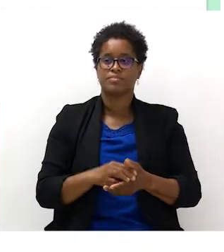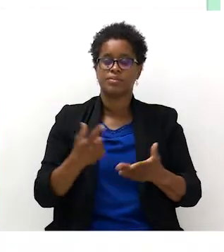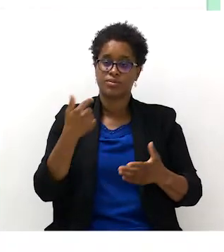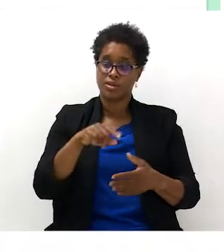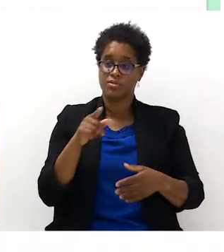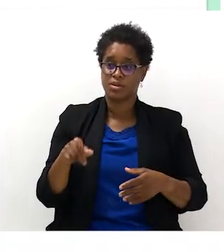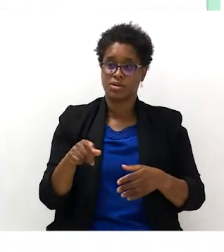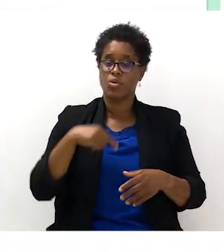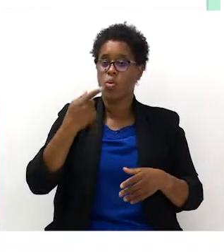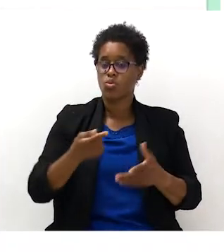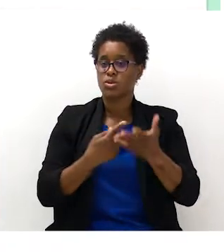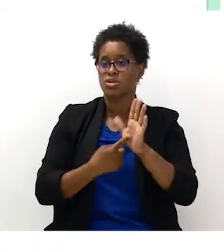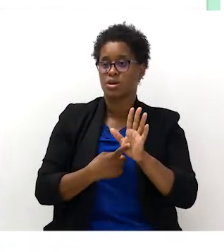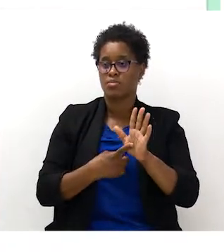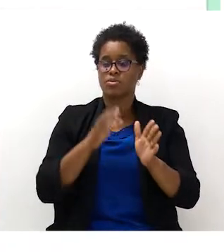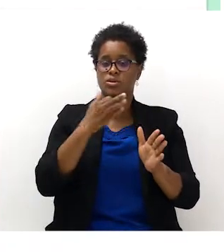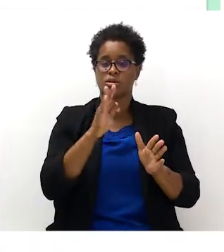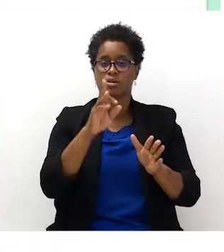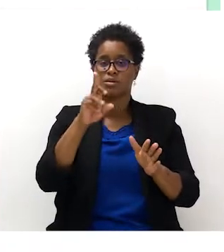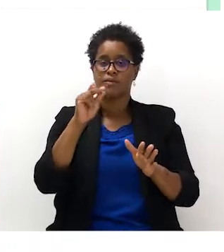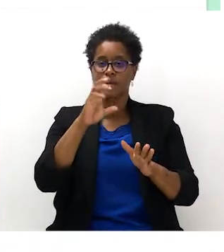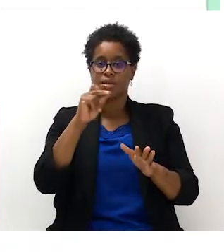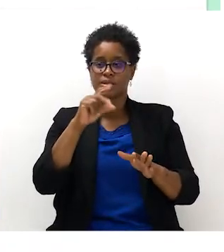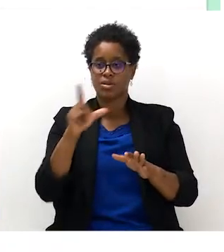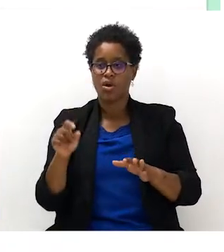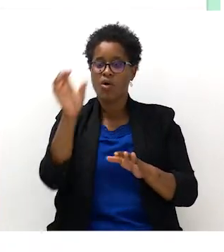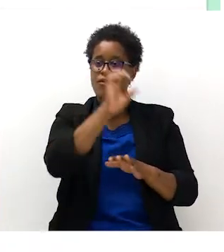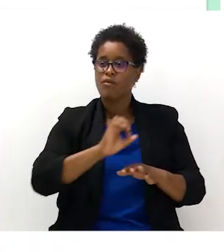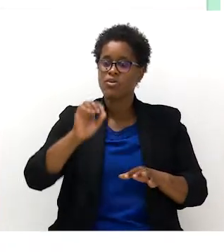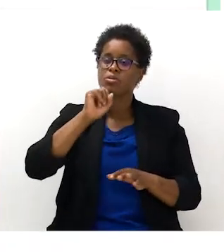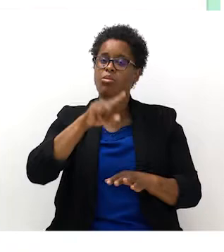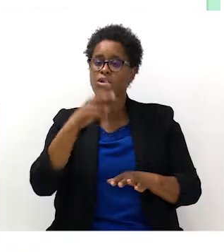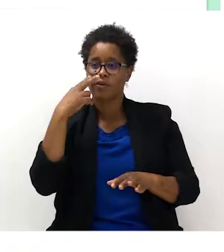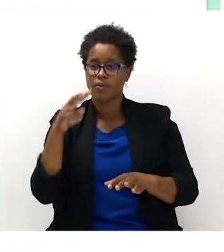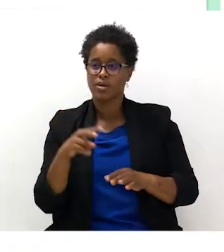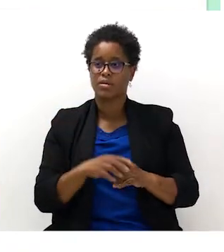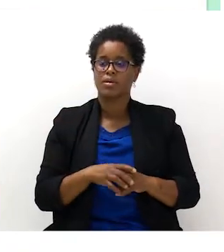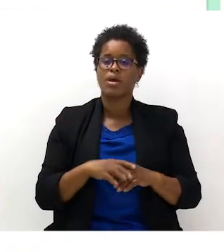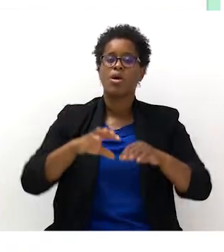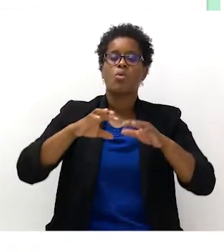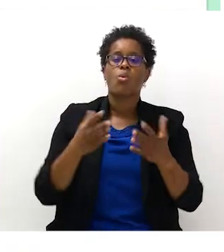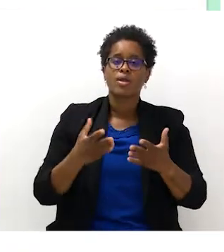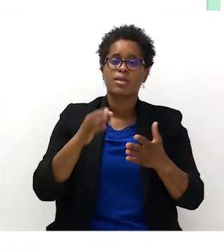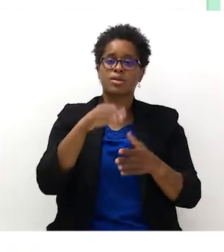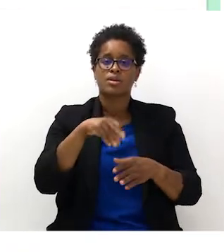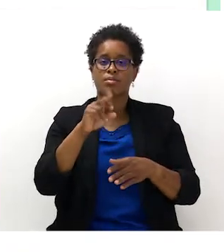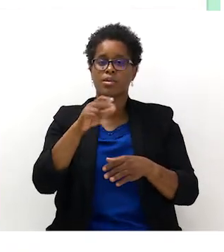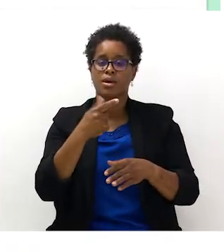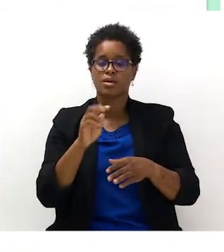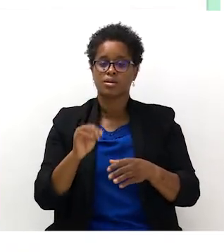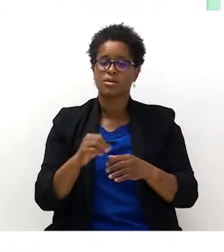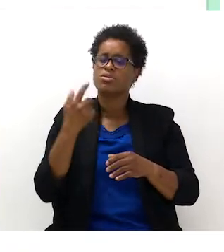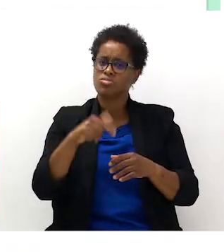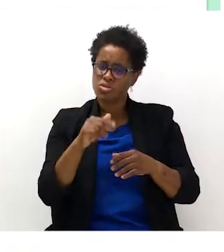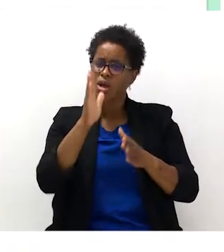temos aqui um outro exemplo de fração. Vocês podem reparar, em quantas partes é